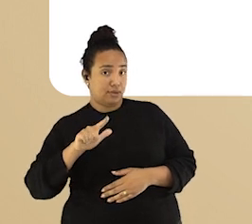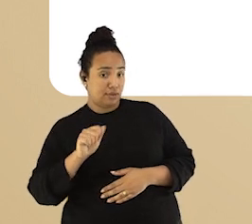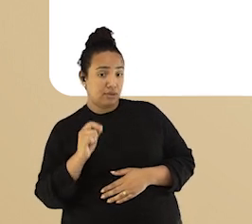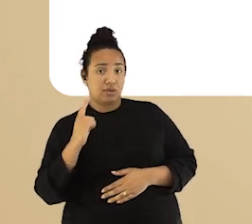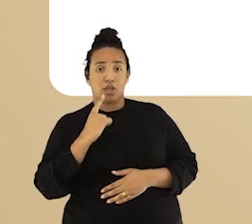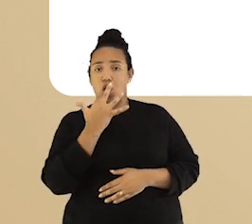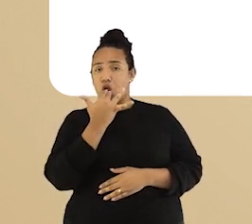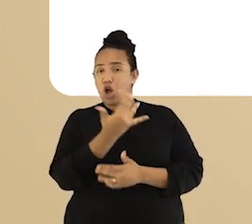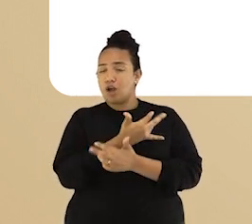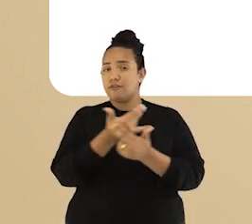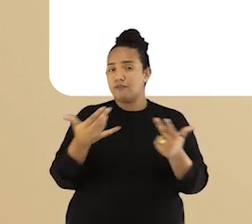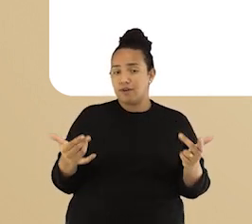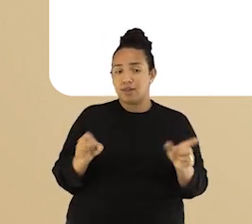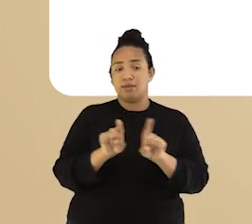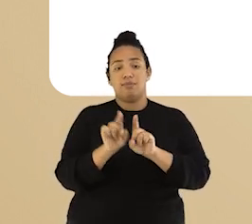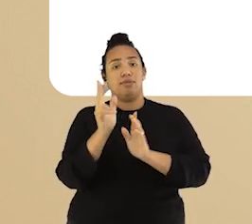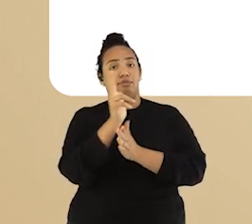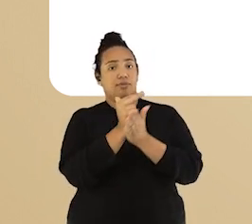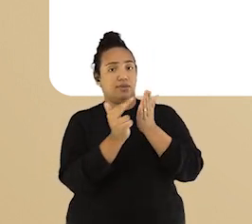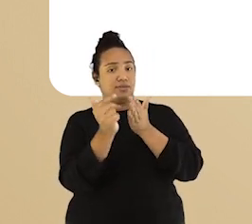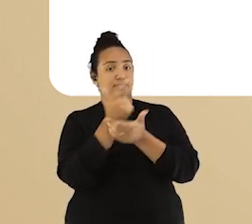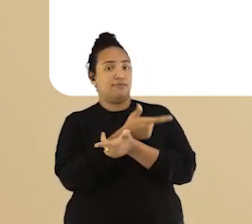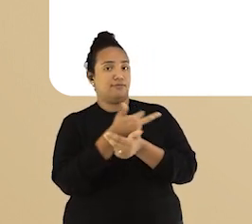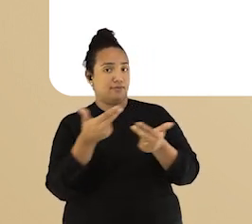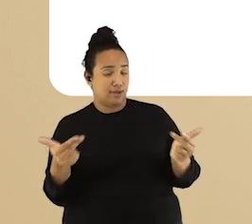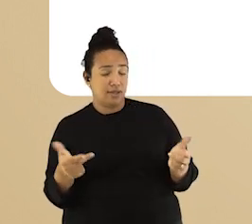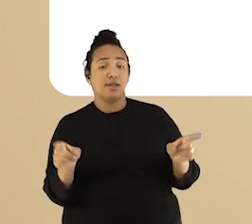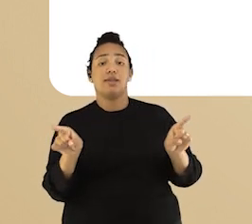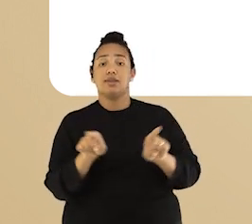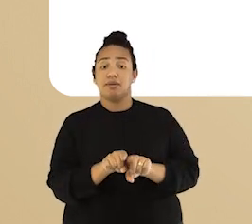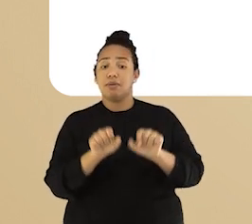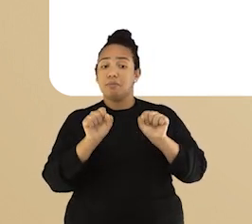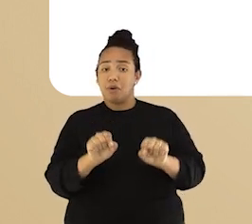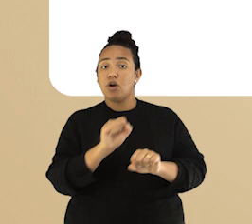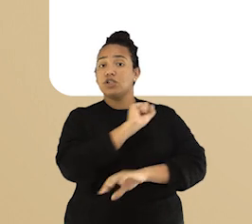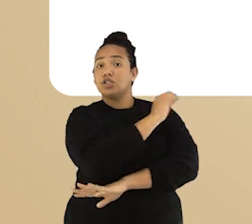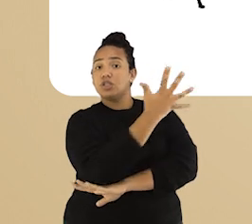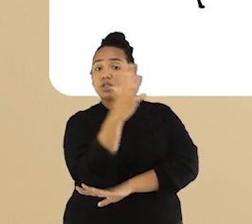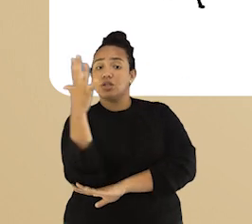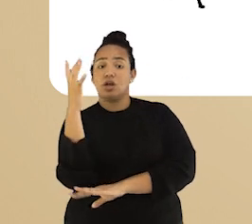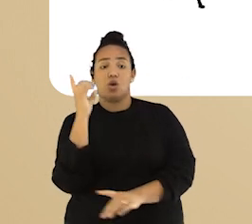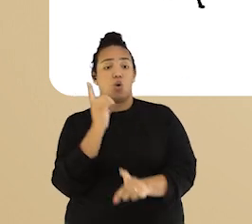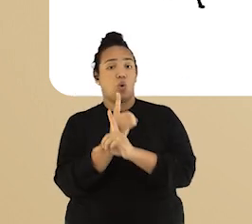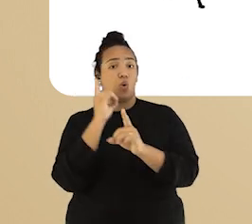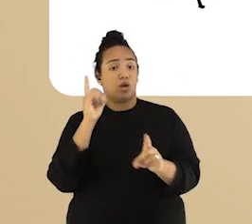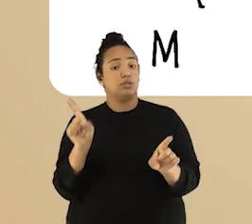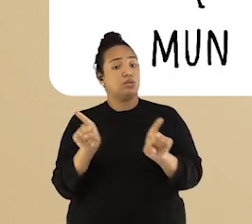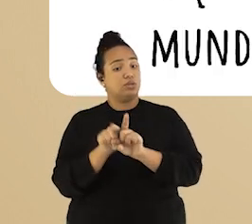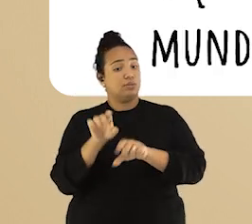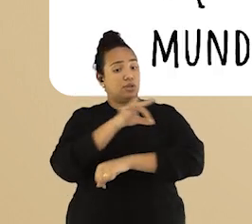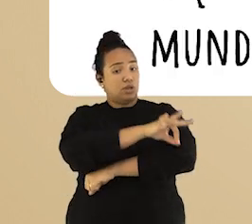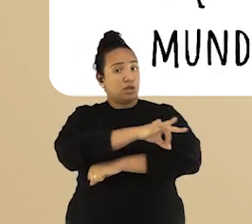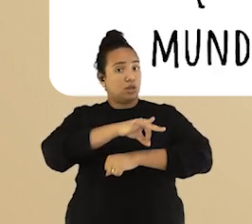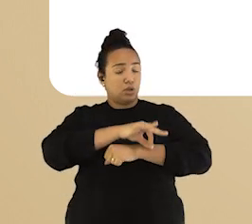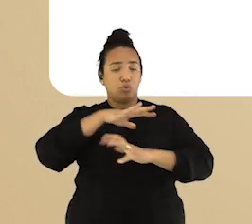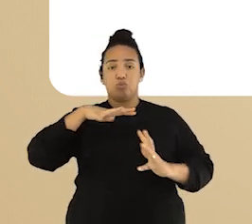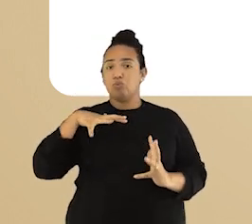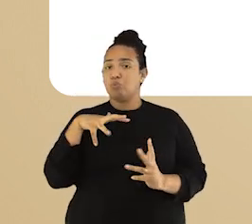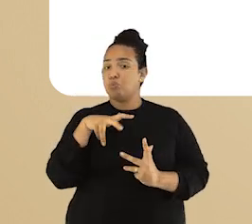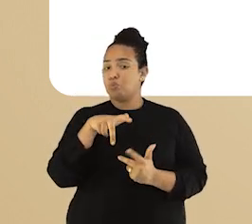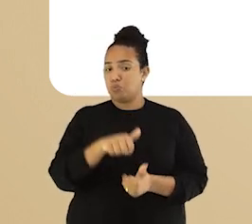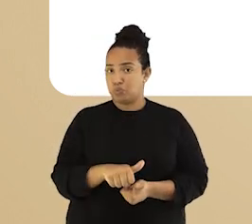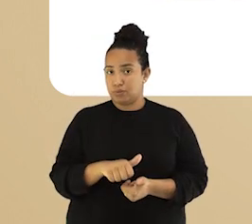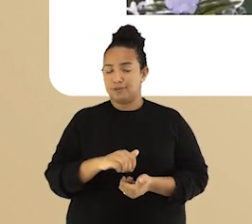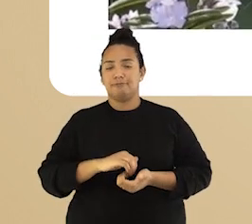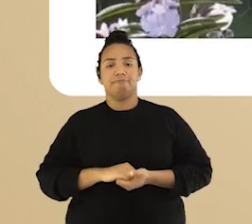desenhos. As mandalas também são encontradas na natureza e nas arquiteturas do mundo inteiro.